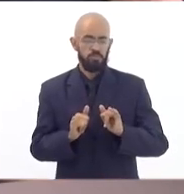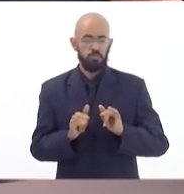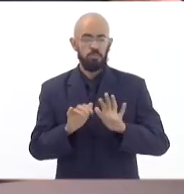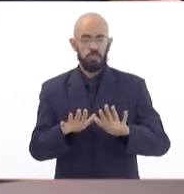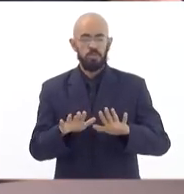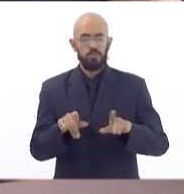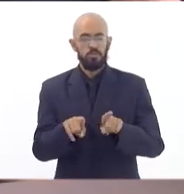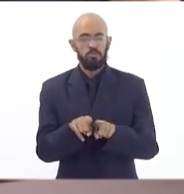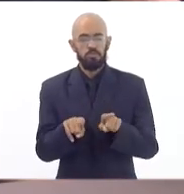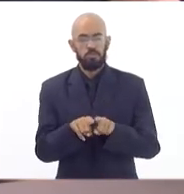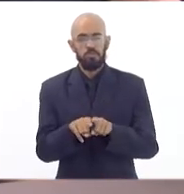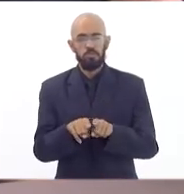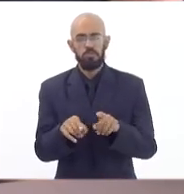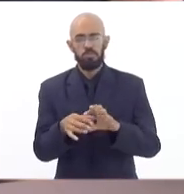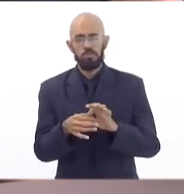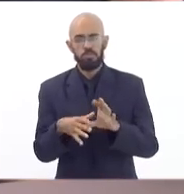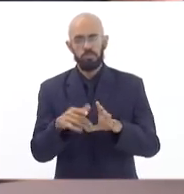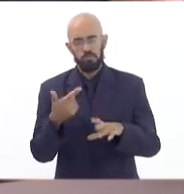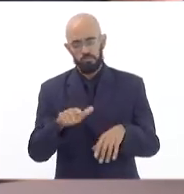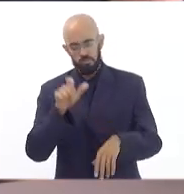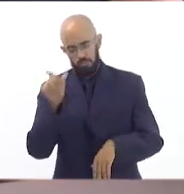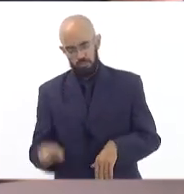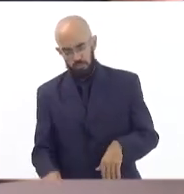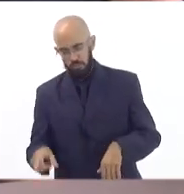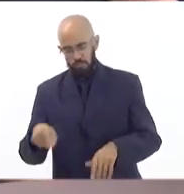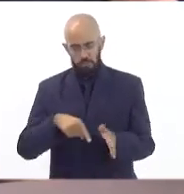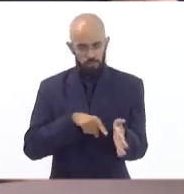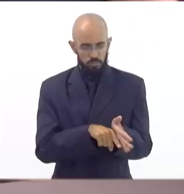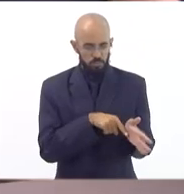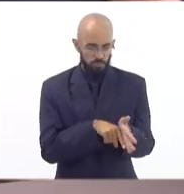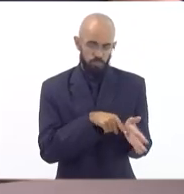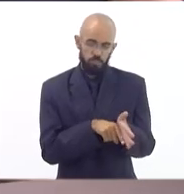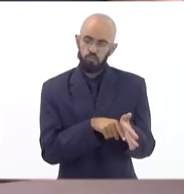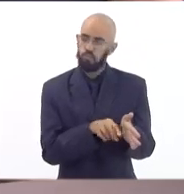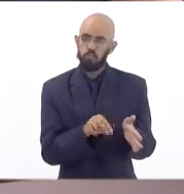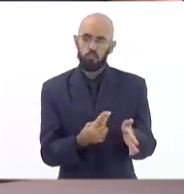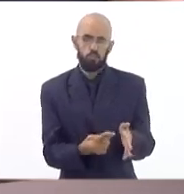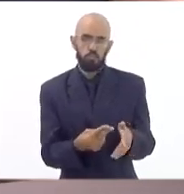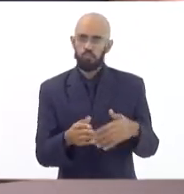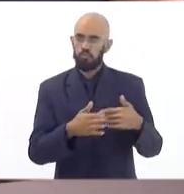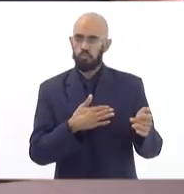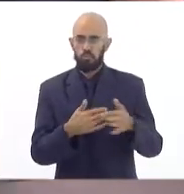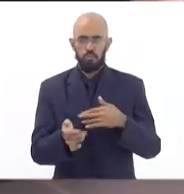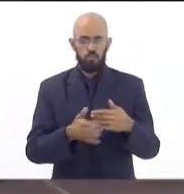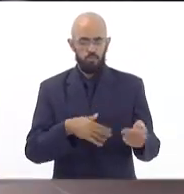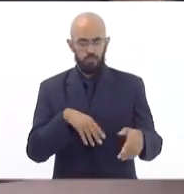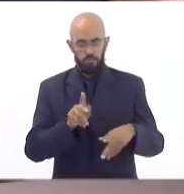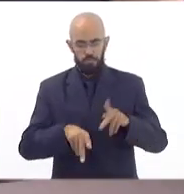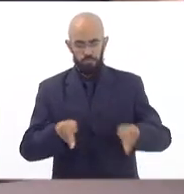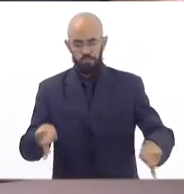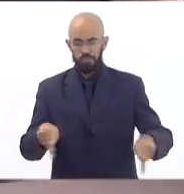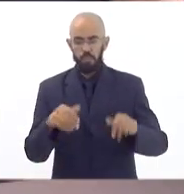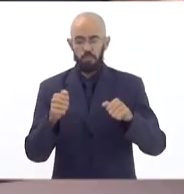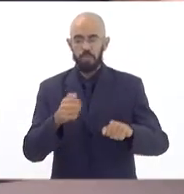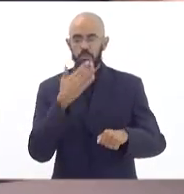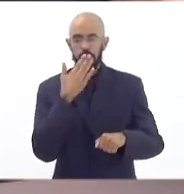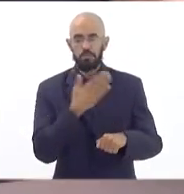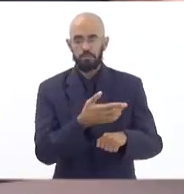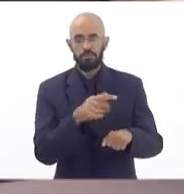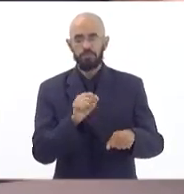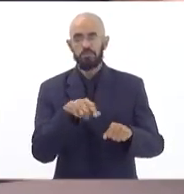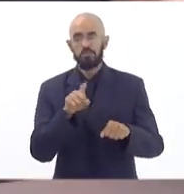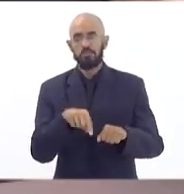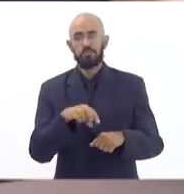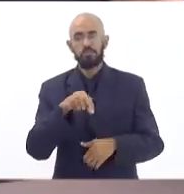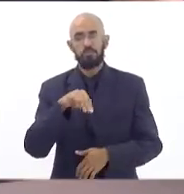também permite para que outras pessoas pesquisadores enfim pessoa qualquer um do Povo possa solicitar o que a gente chama